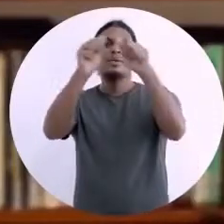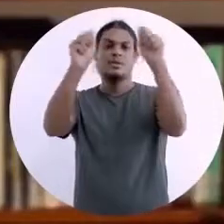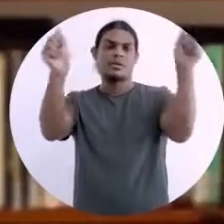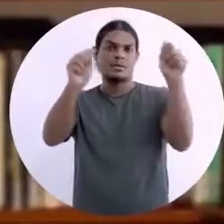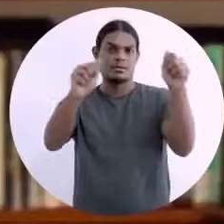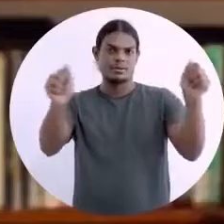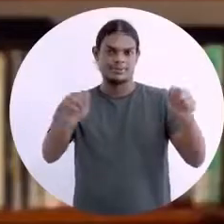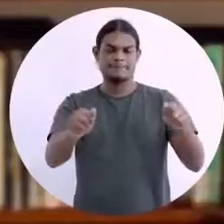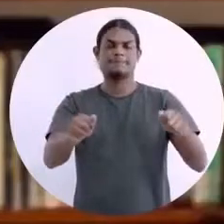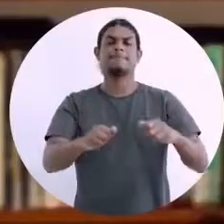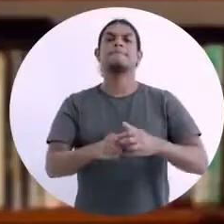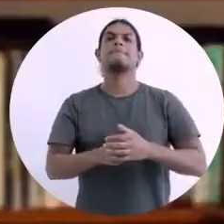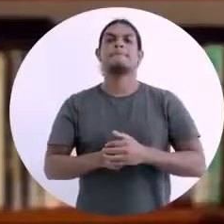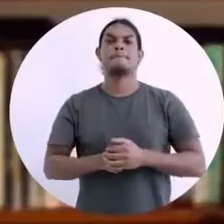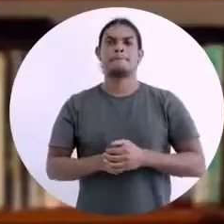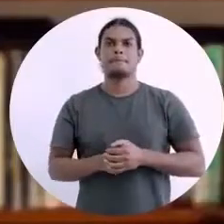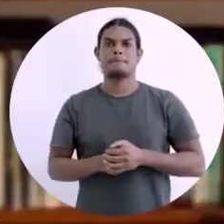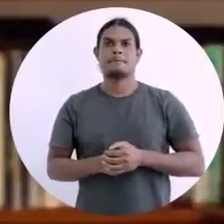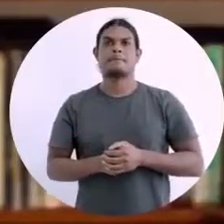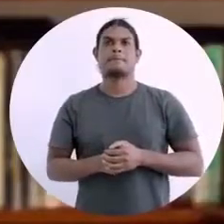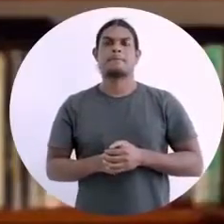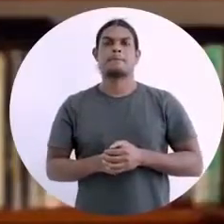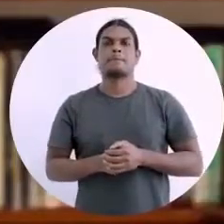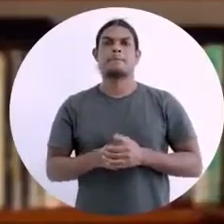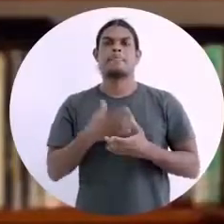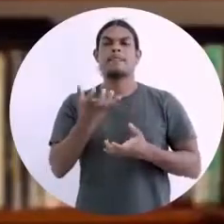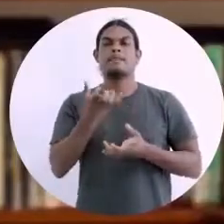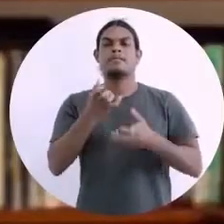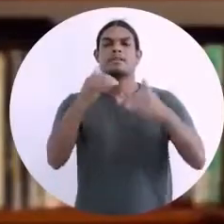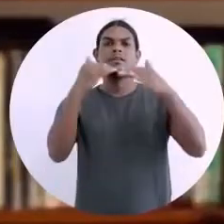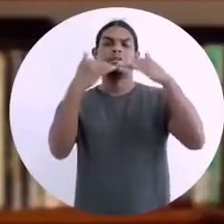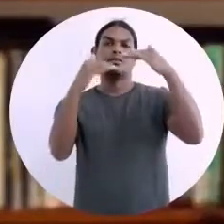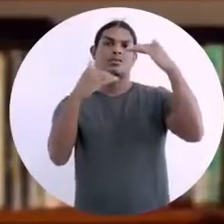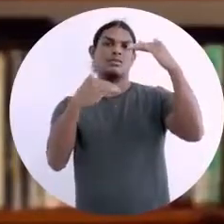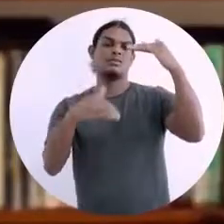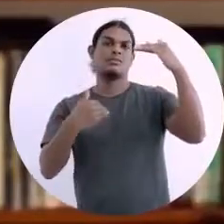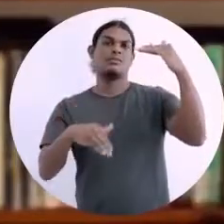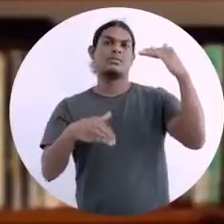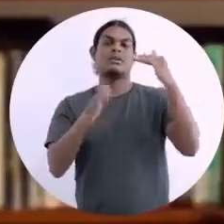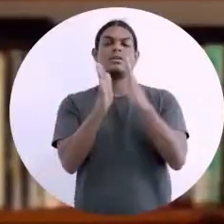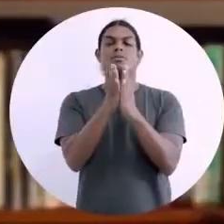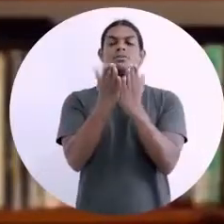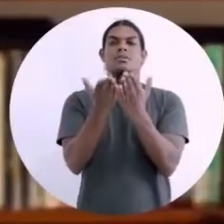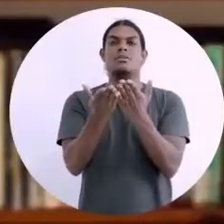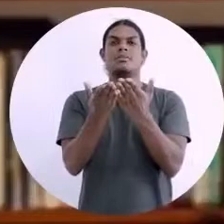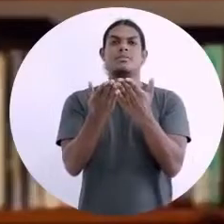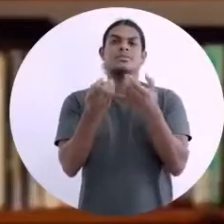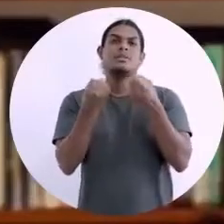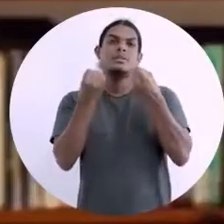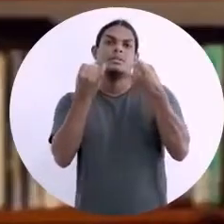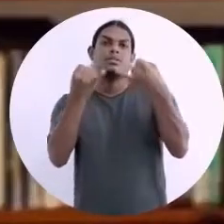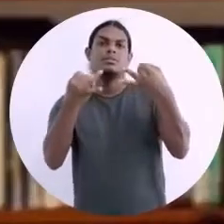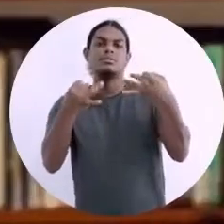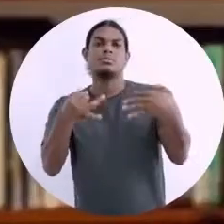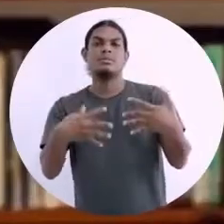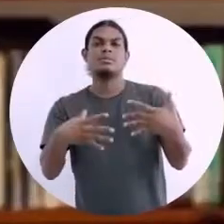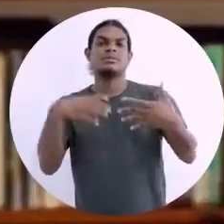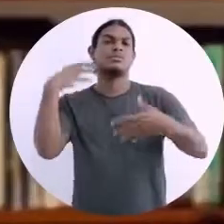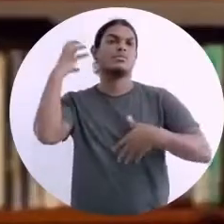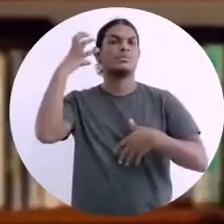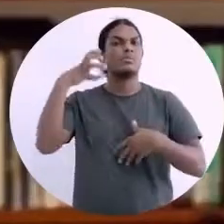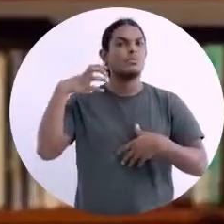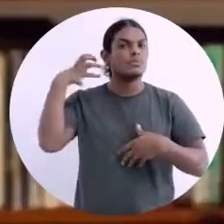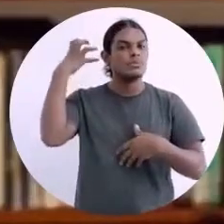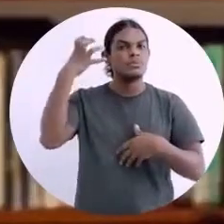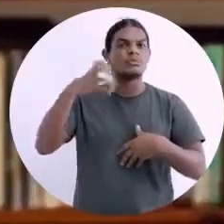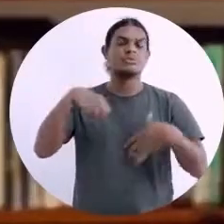se olharem bem as 10 classes, e vocês quiserem classificar um livro que fale sobre orquestra, ou instrumentos musicais, música, fatalmente a